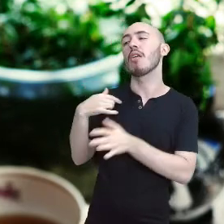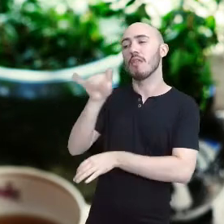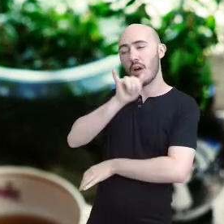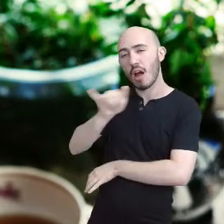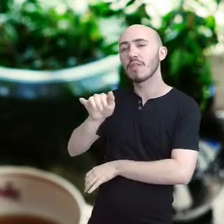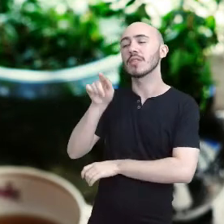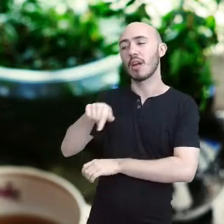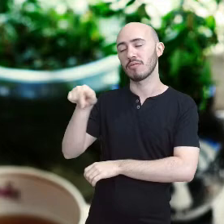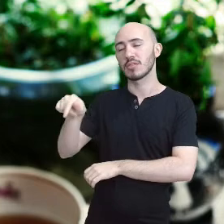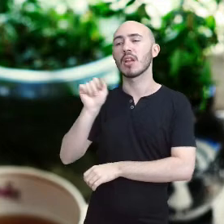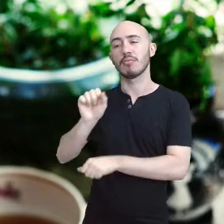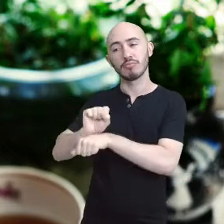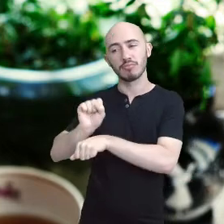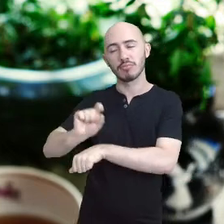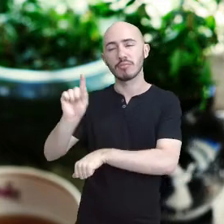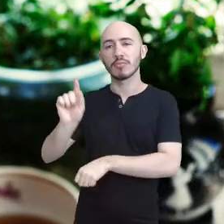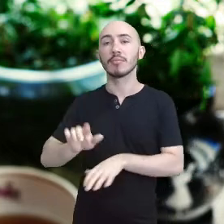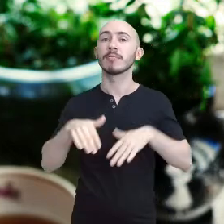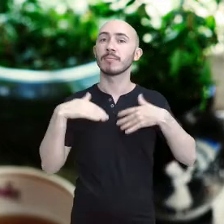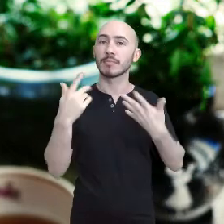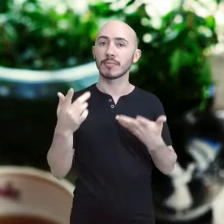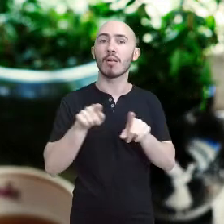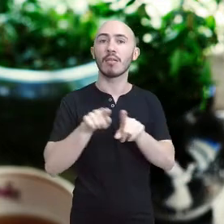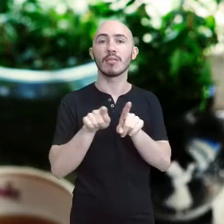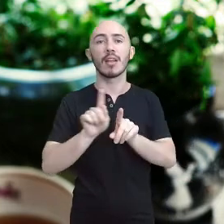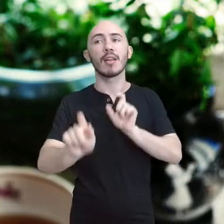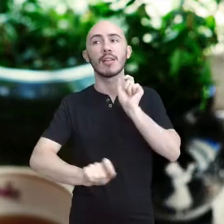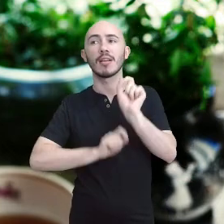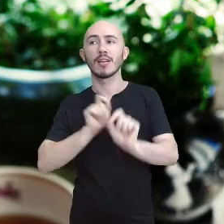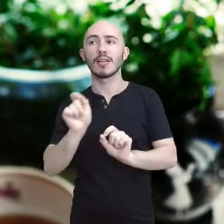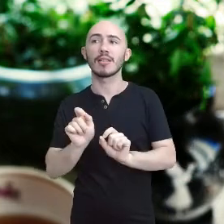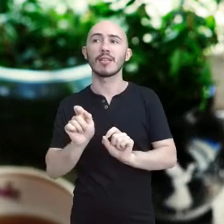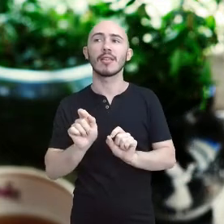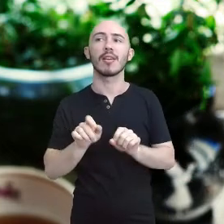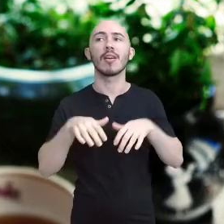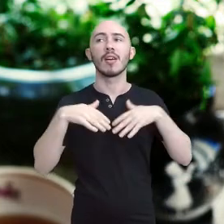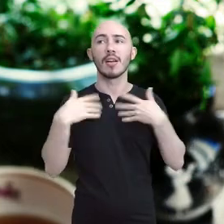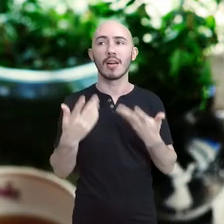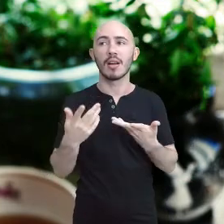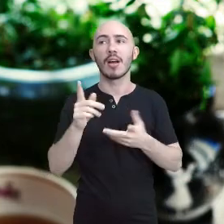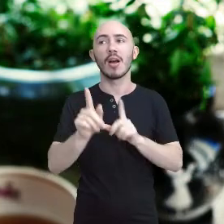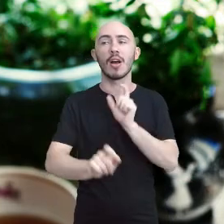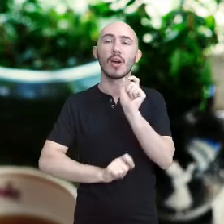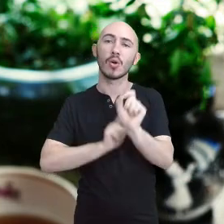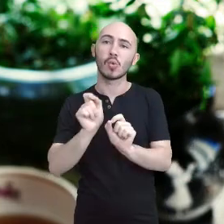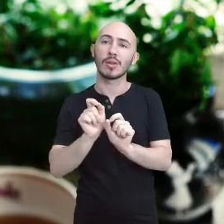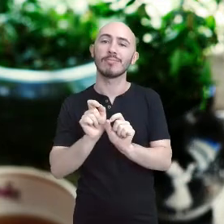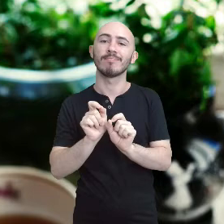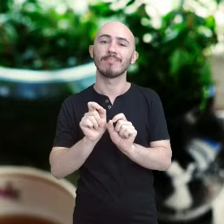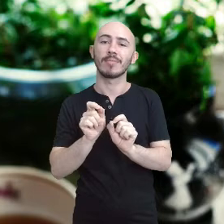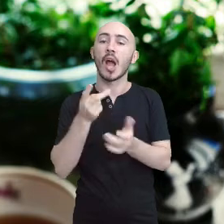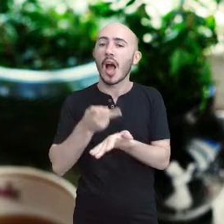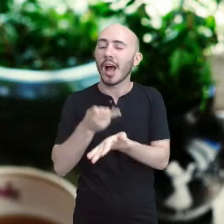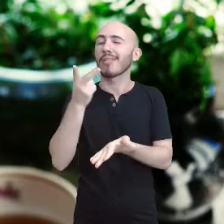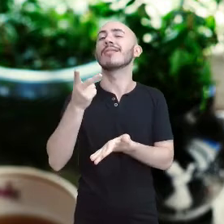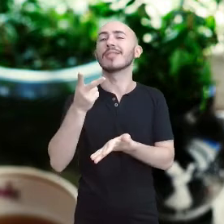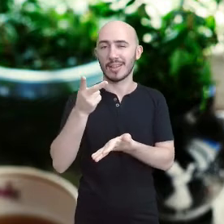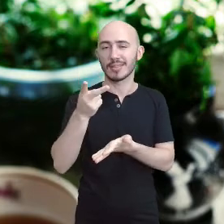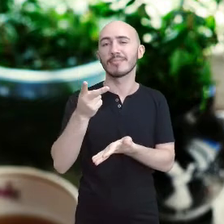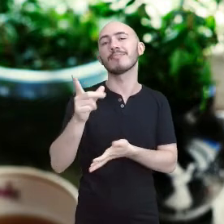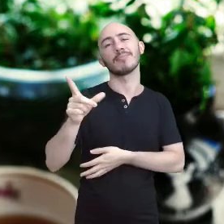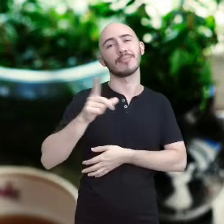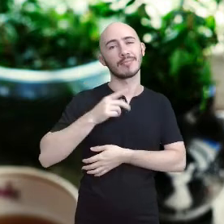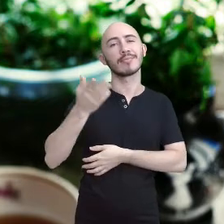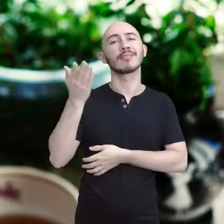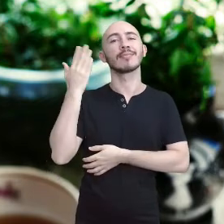viu, tu vai ver. E aí você sempre tem uma coisa dessa que vai denunciando porque viu